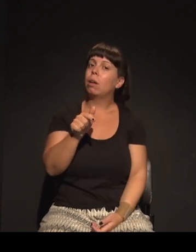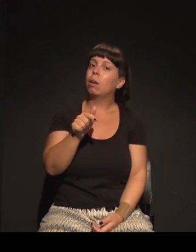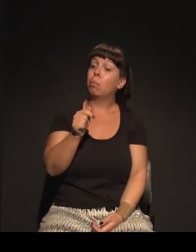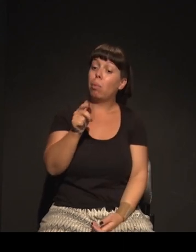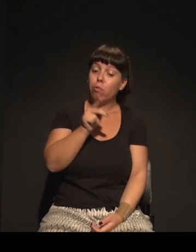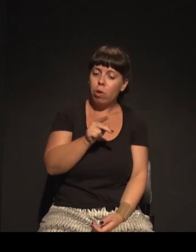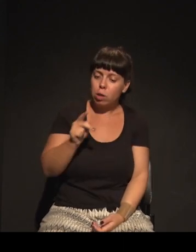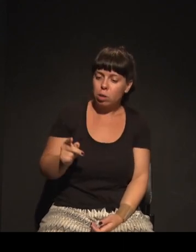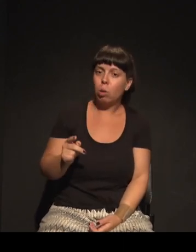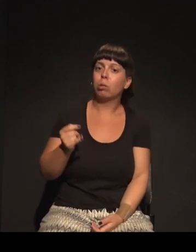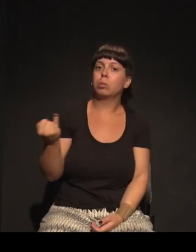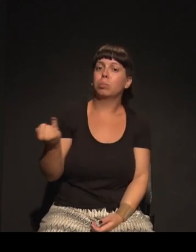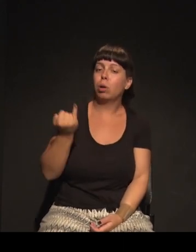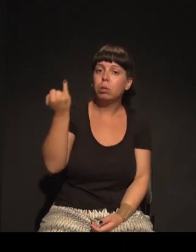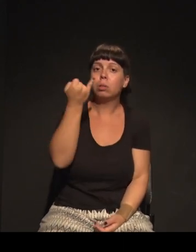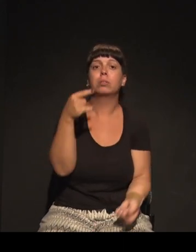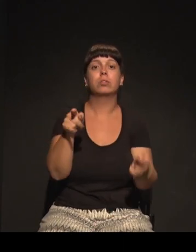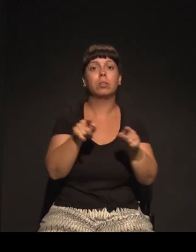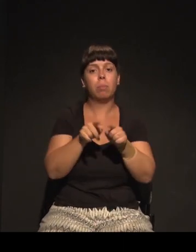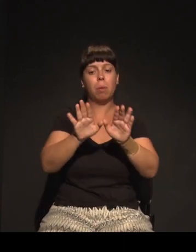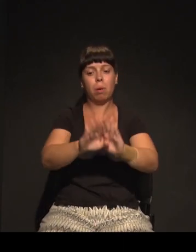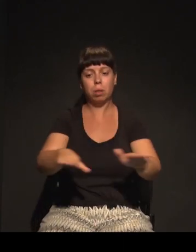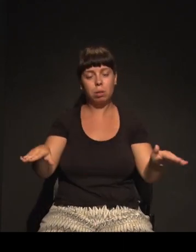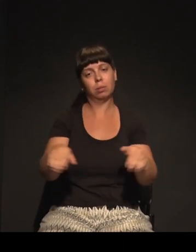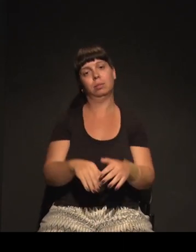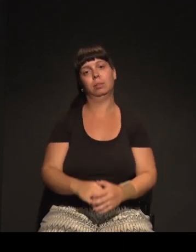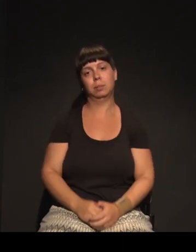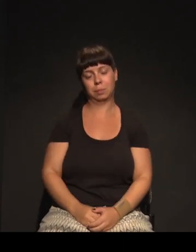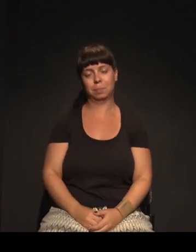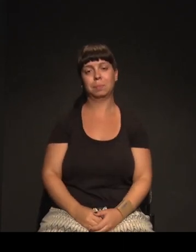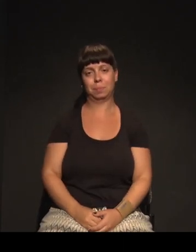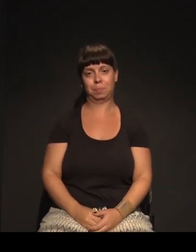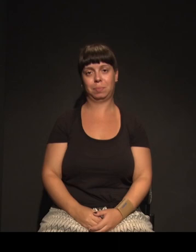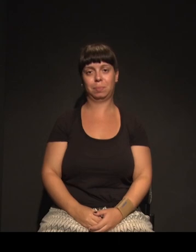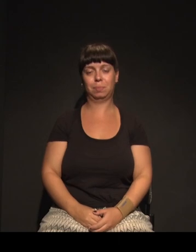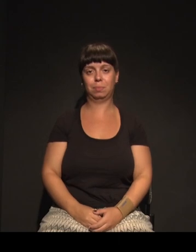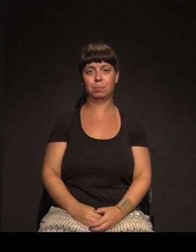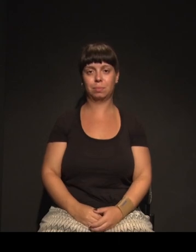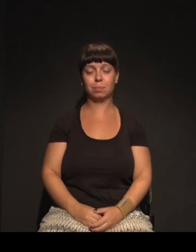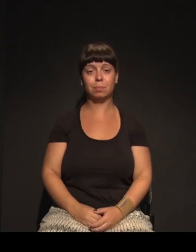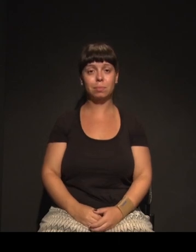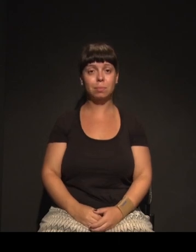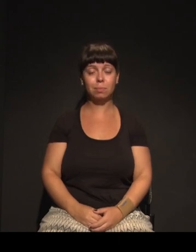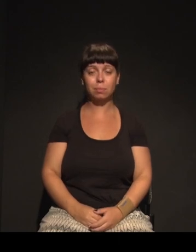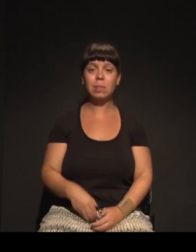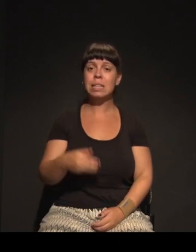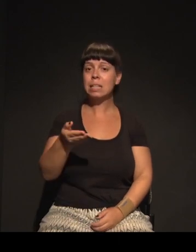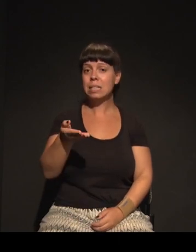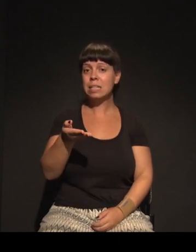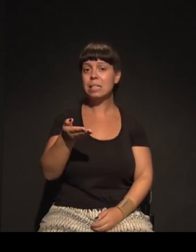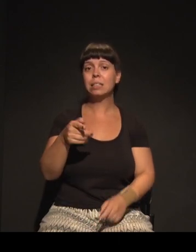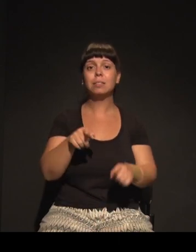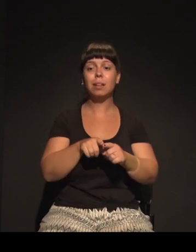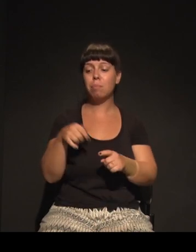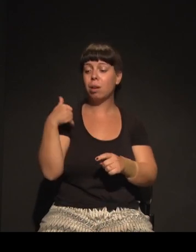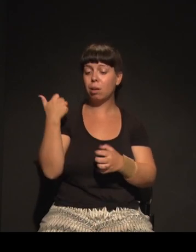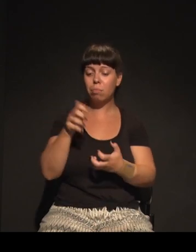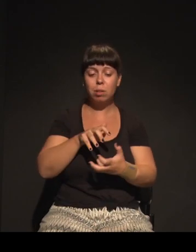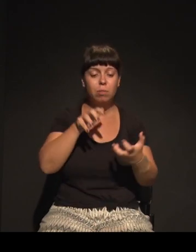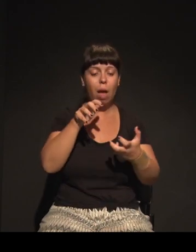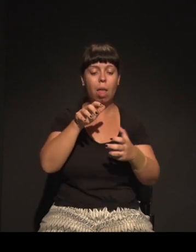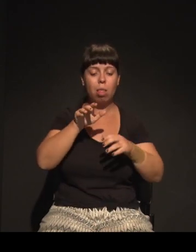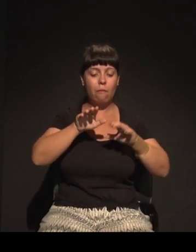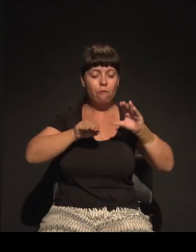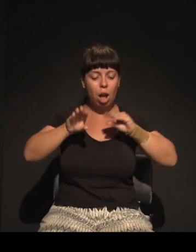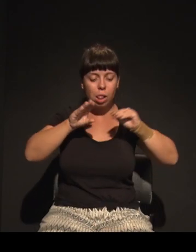e para as crianças hoje e através dos mais velhos e até das pessoas e dos falante que